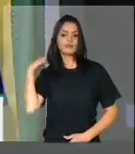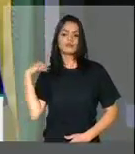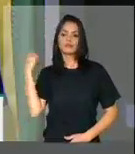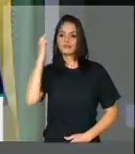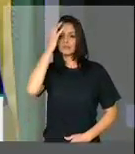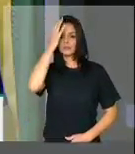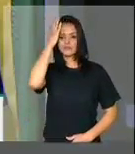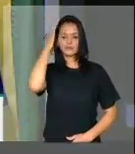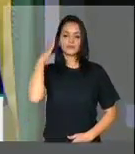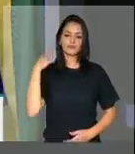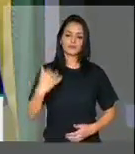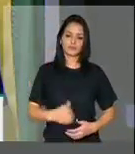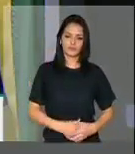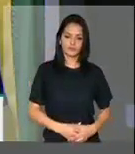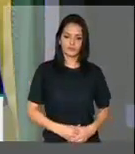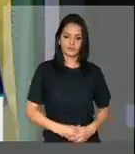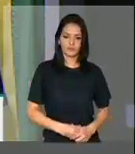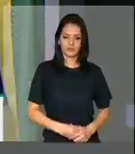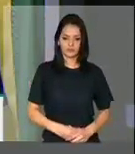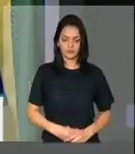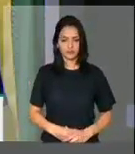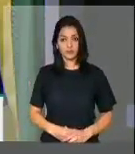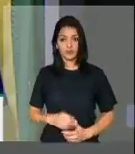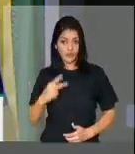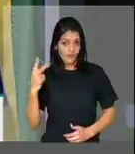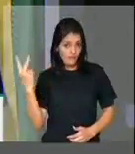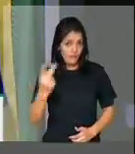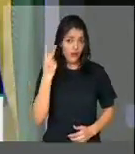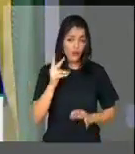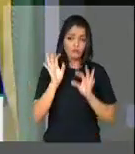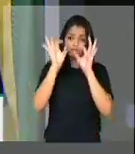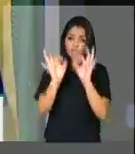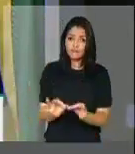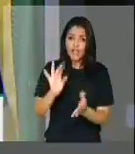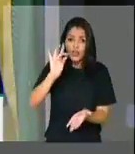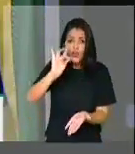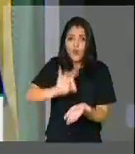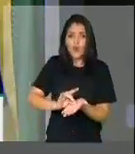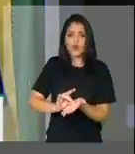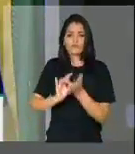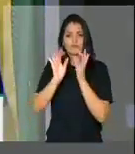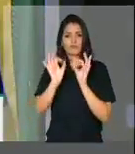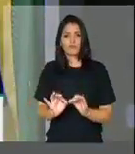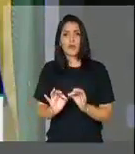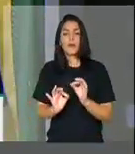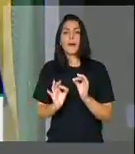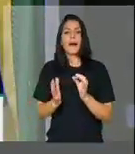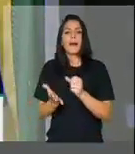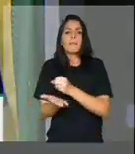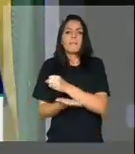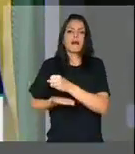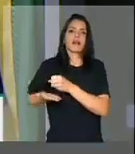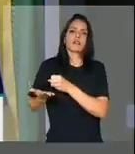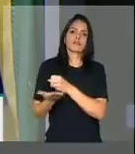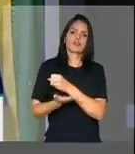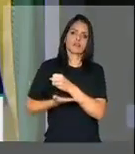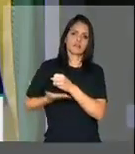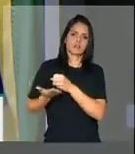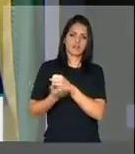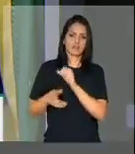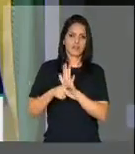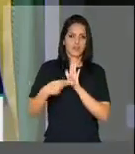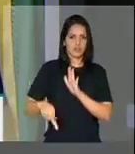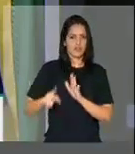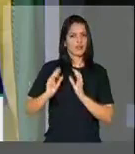esse valor que, sem dúvida, consolida os pilares e as paredes